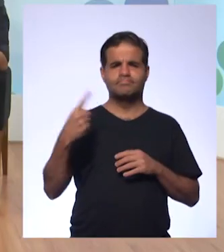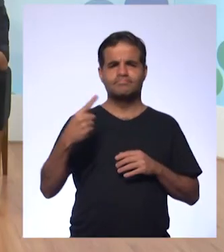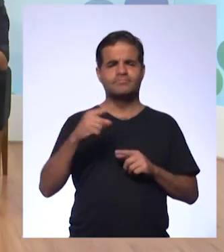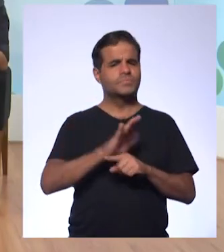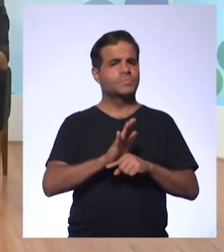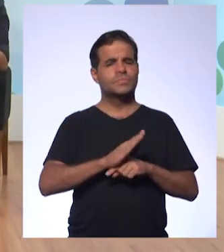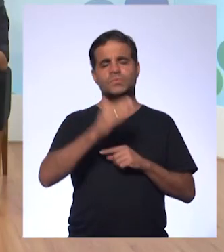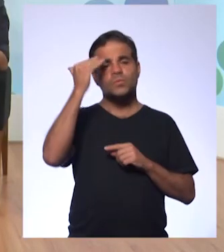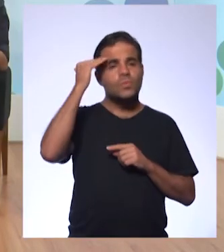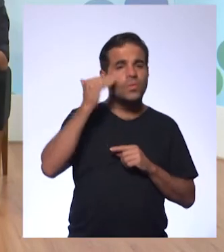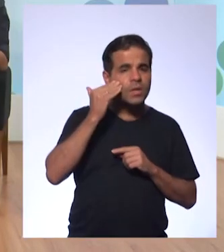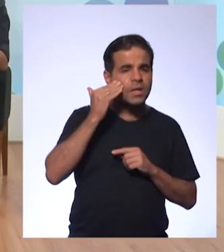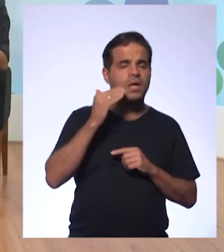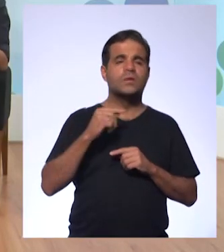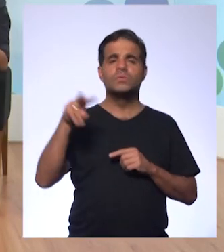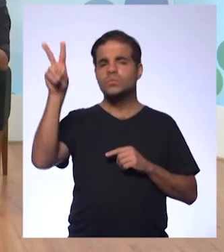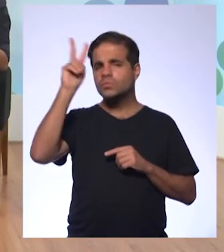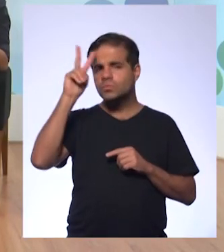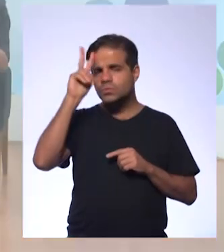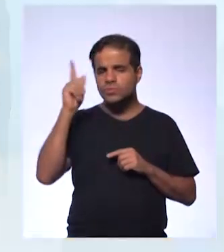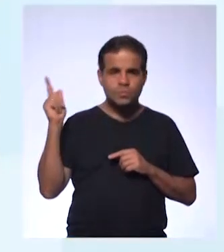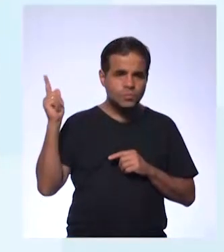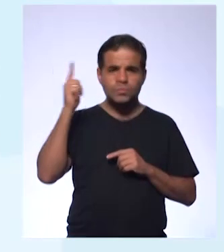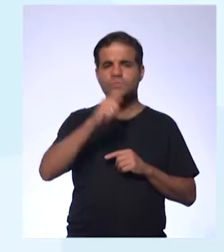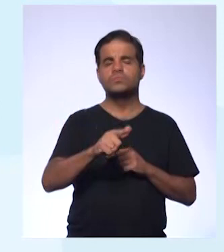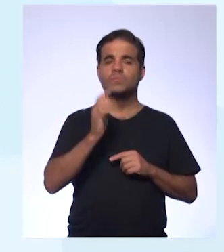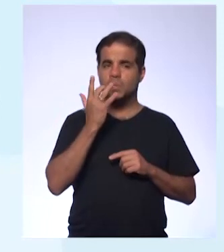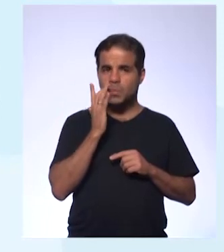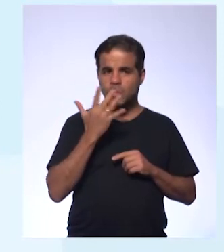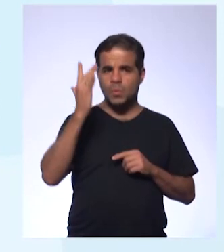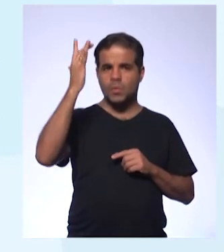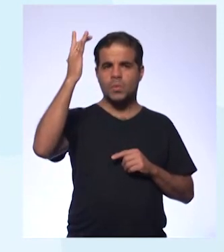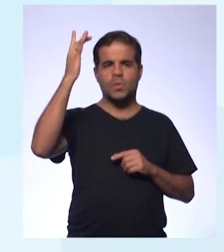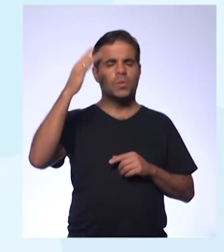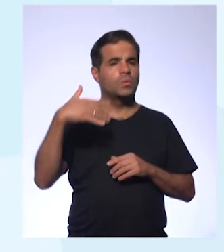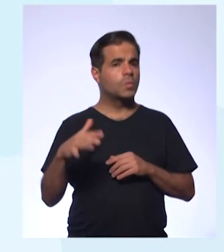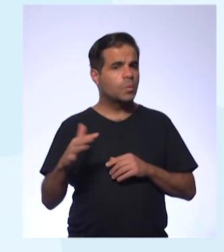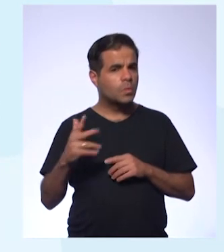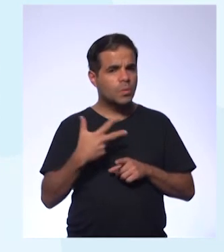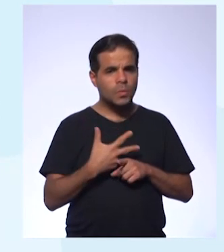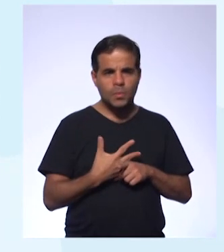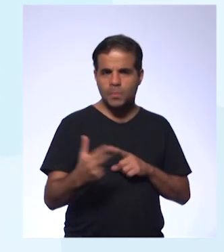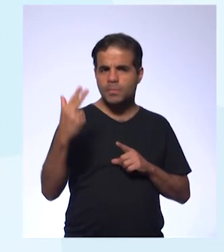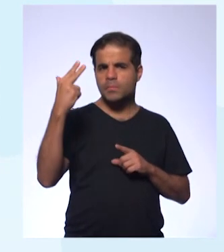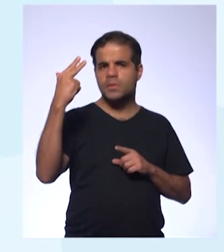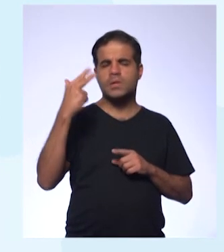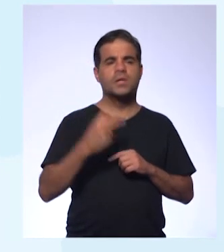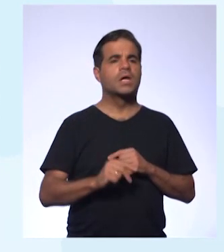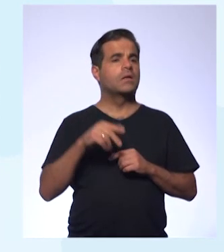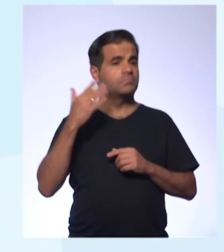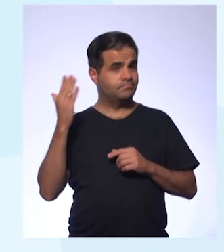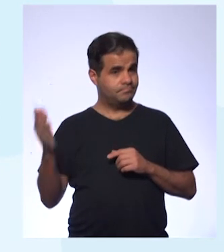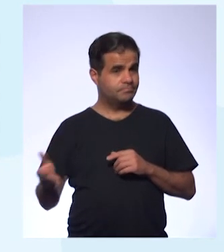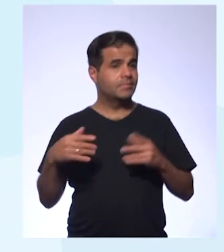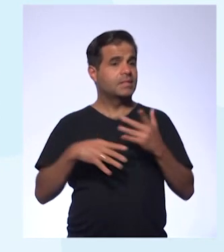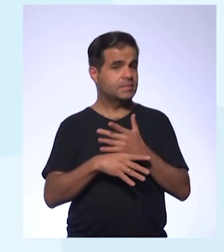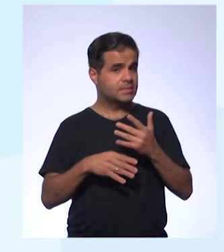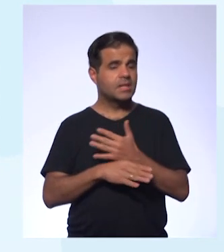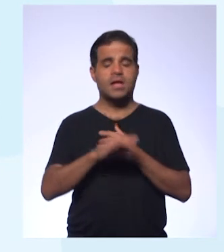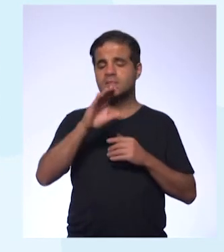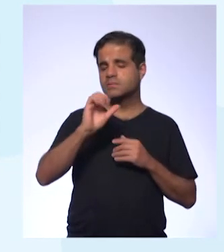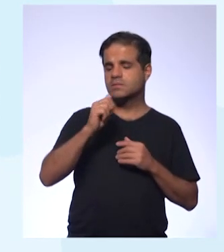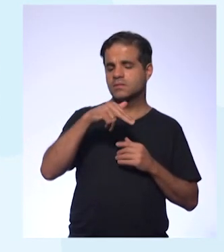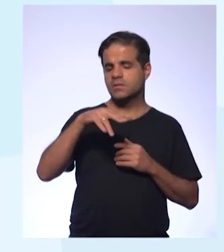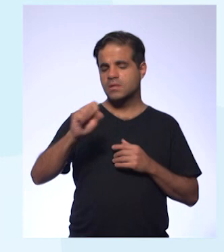filme coreano da história a conquistar a Palma de Ouro, né? O prêmio máximo de Festival de Cannes. Então, um verdadeiro,